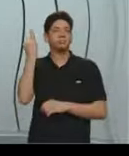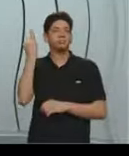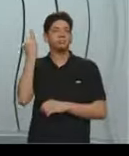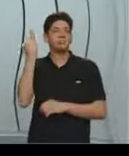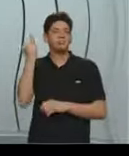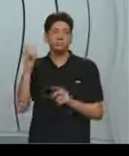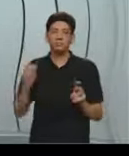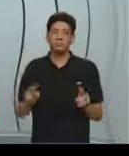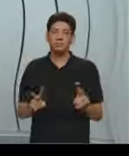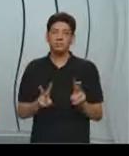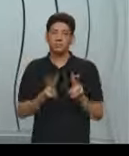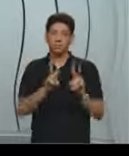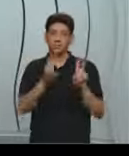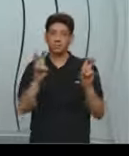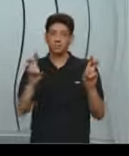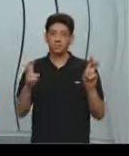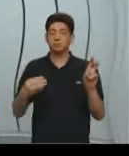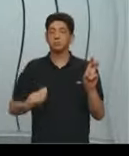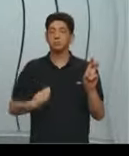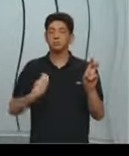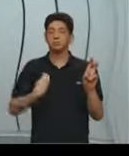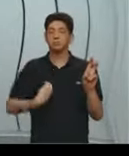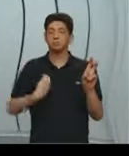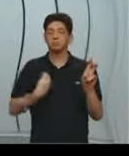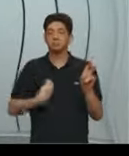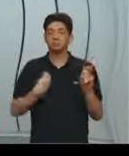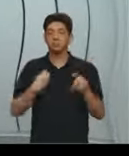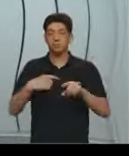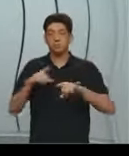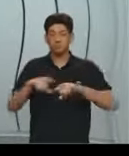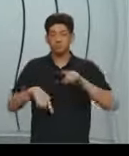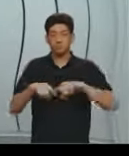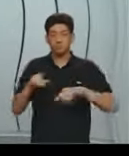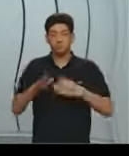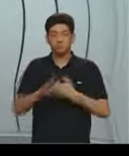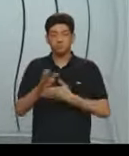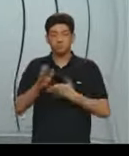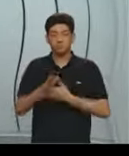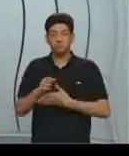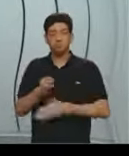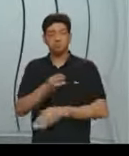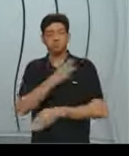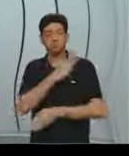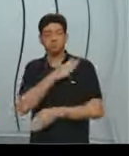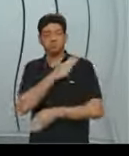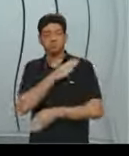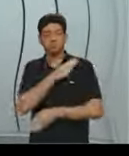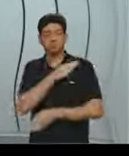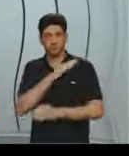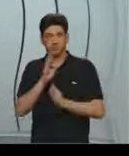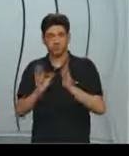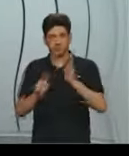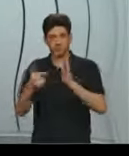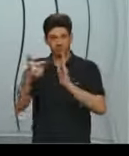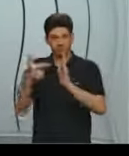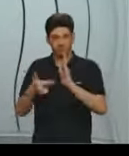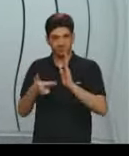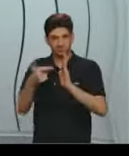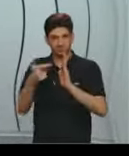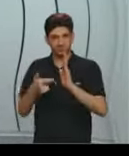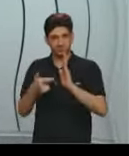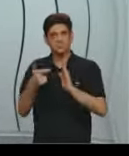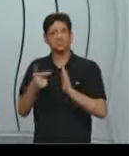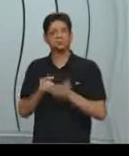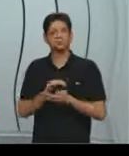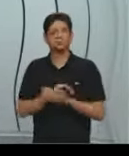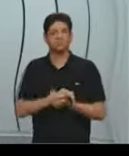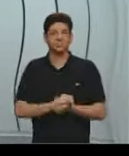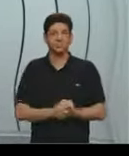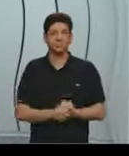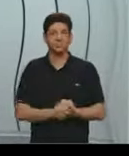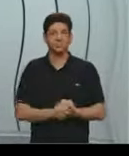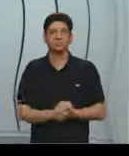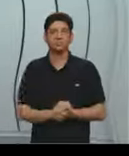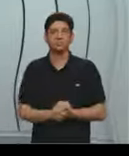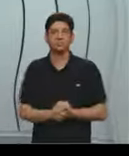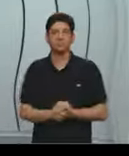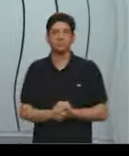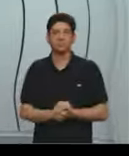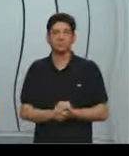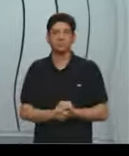sobre o tema que está presente no no pet do terceiro ano nessa segunda etapa da discussão que a gente vai fazer agora